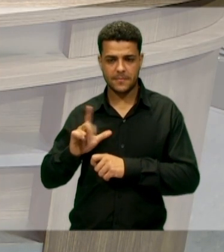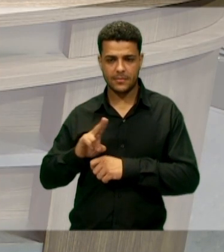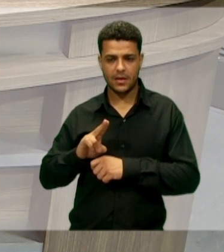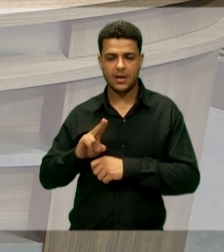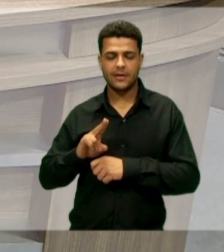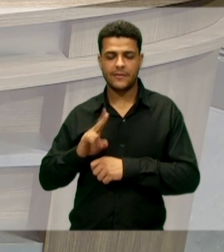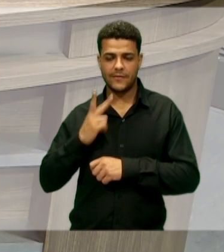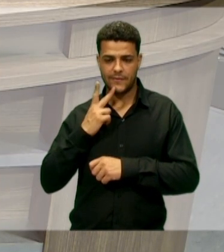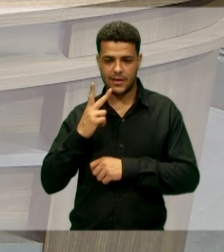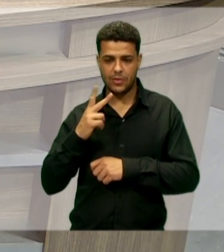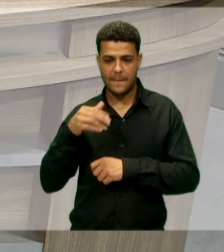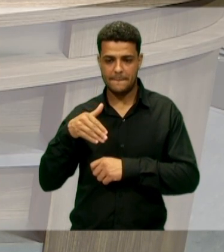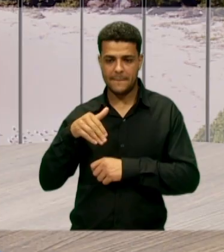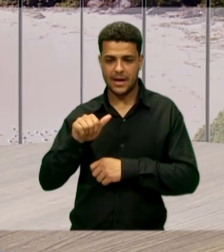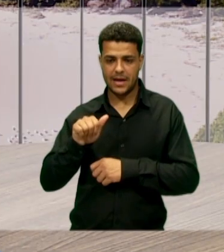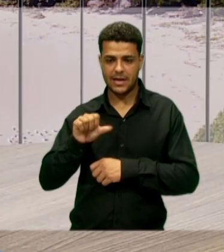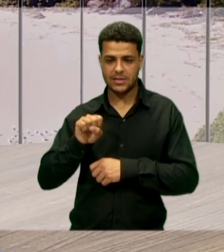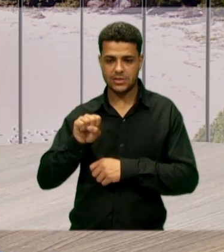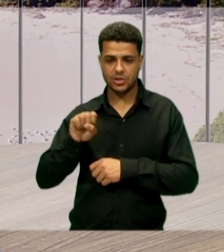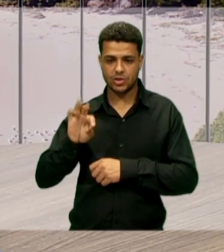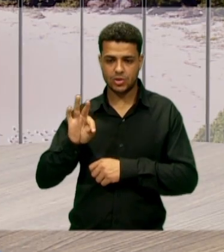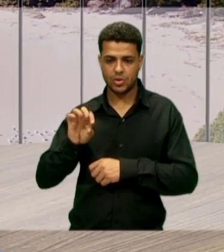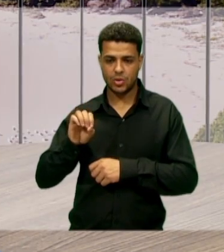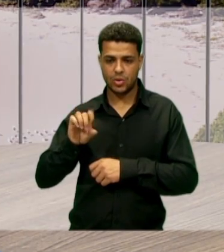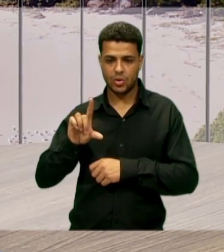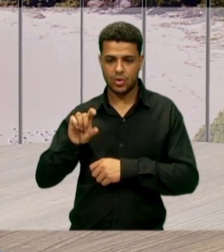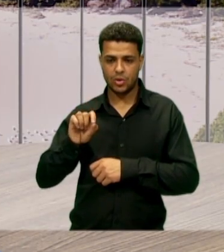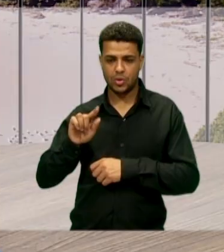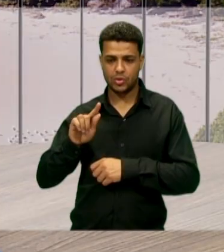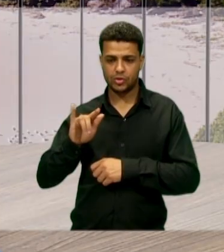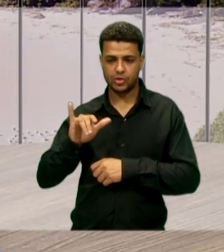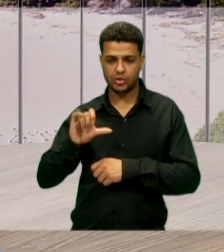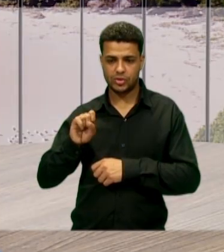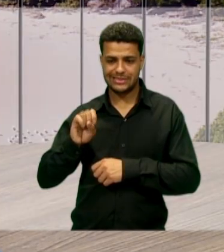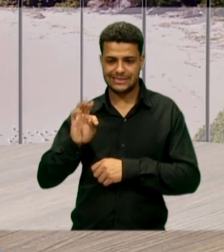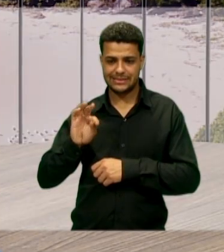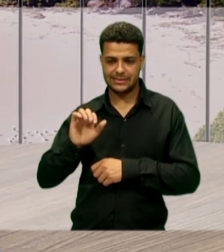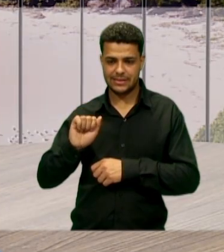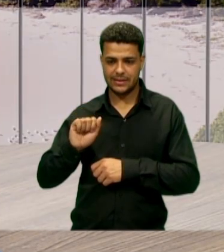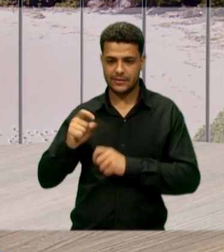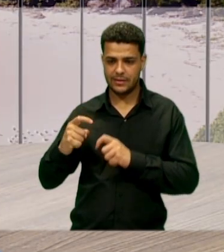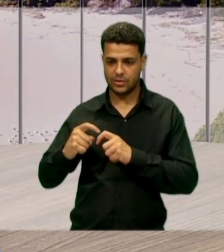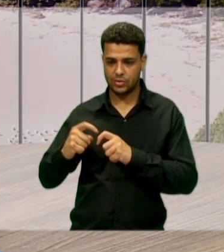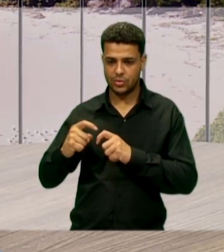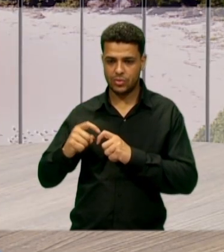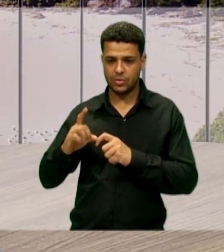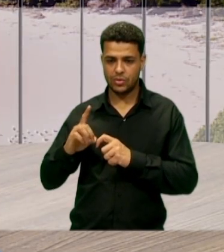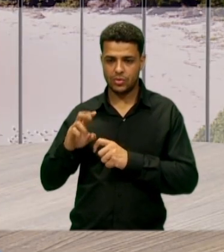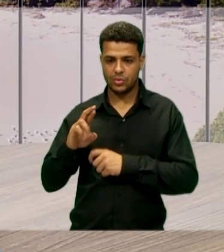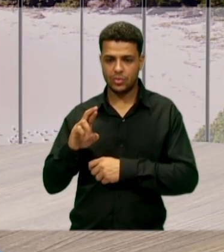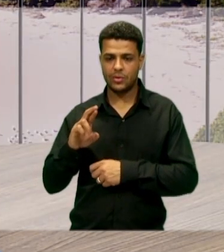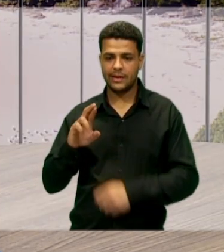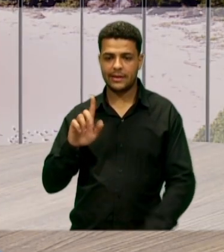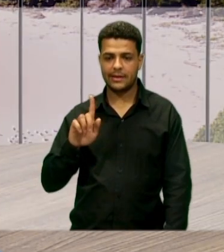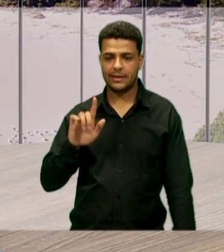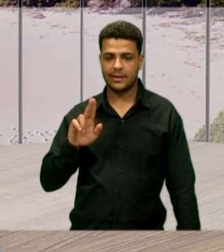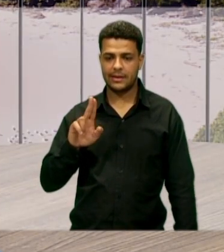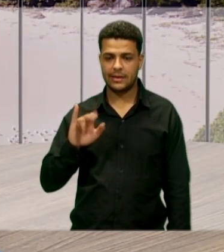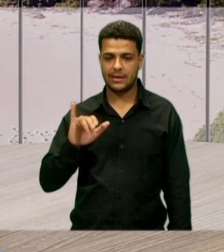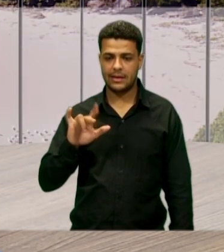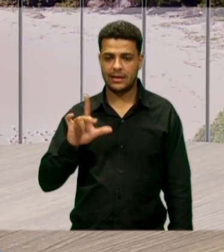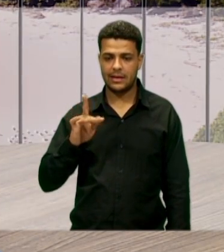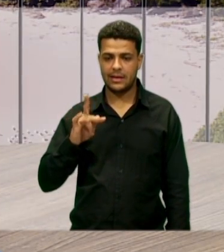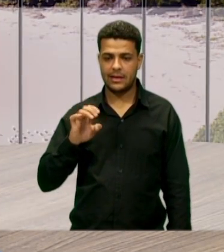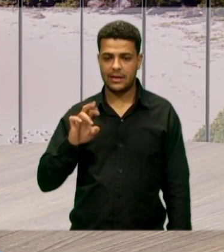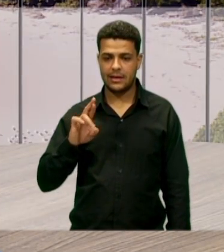Falando sobre mastologista, o Guilherme Gamba, e ele está fazendo esse estudo porque o microbioma ele pode ser um fator de proteção.